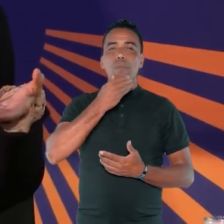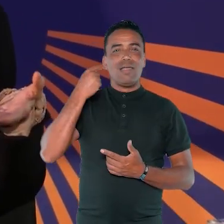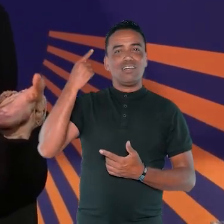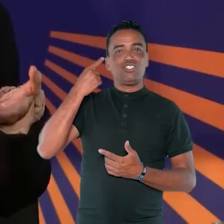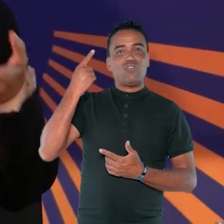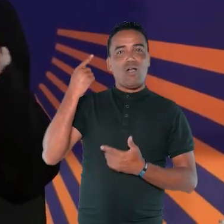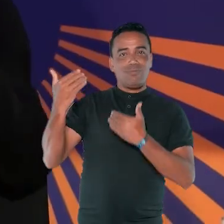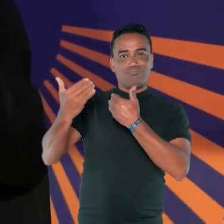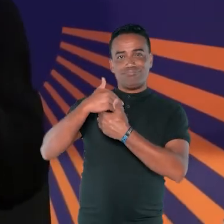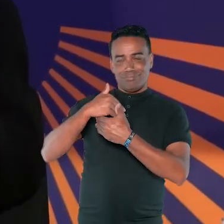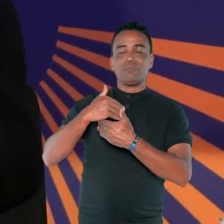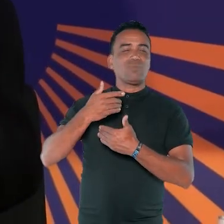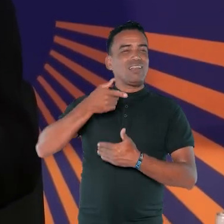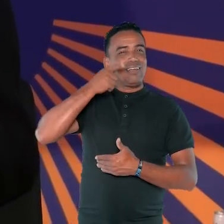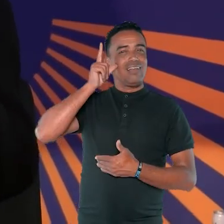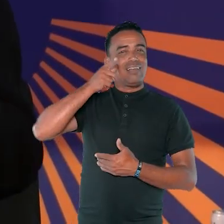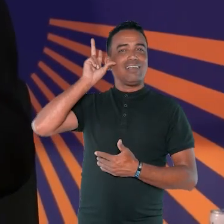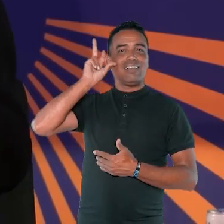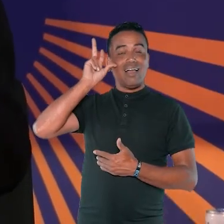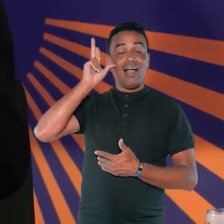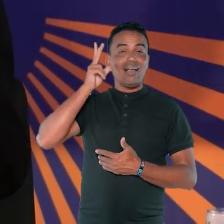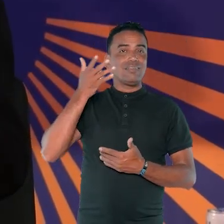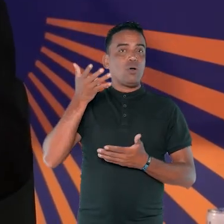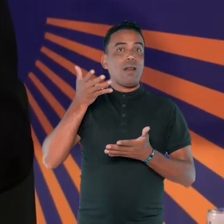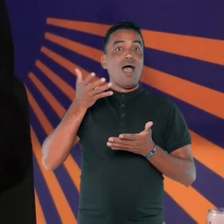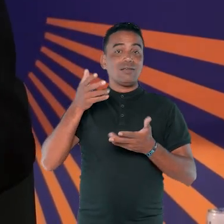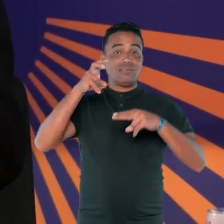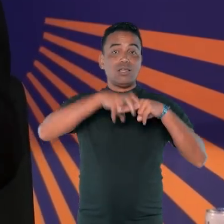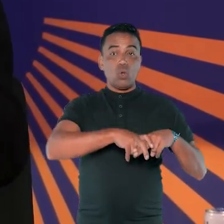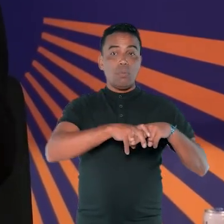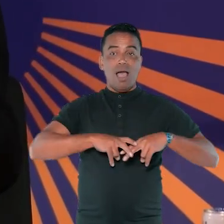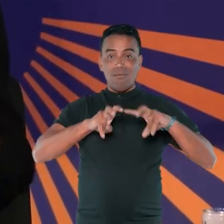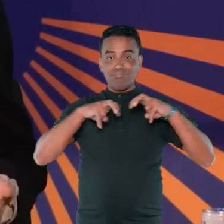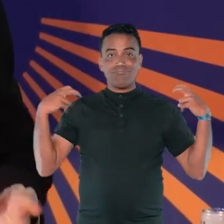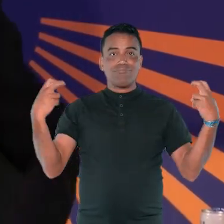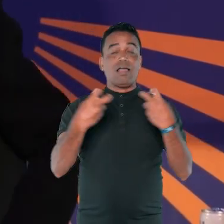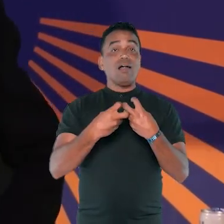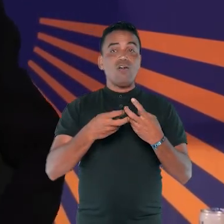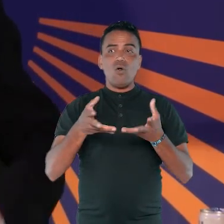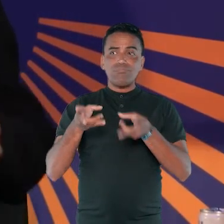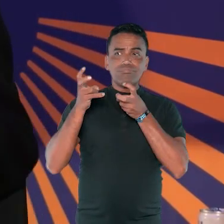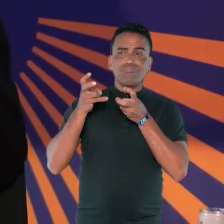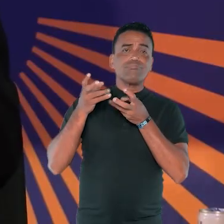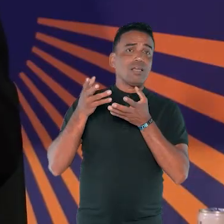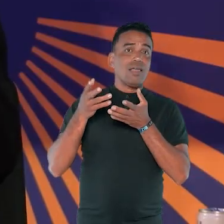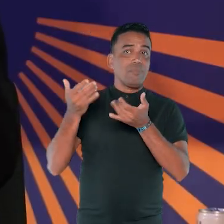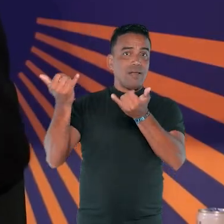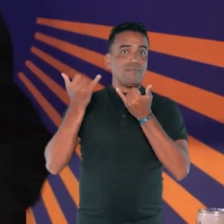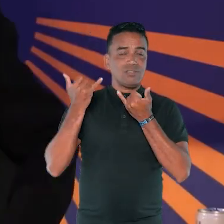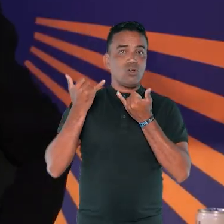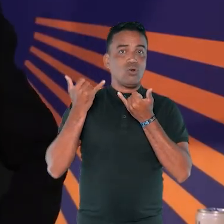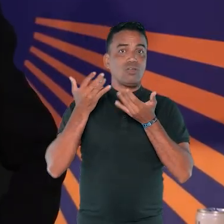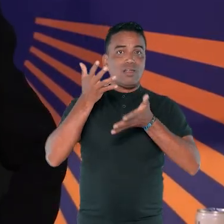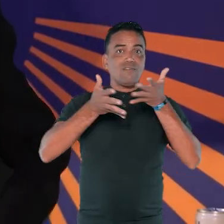anteontem, e na hora que ele se assentou para audiência, eu vou ouvir, mas ele me avisou,